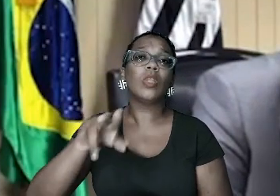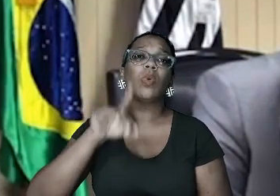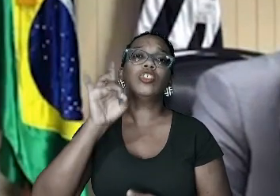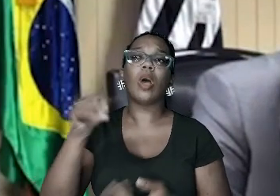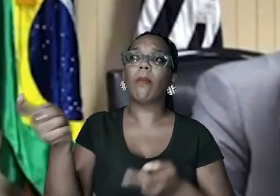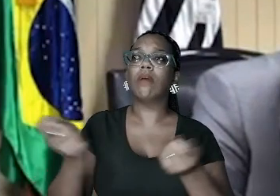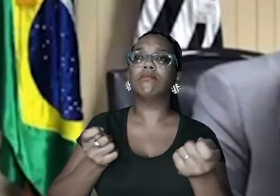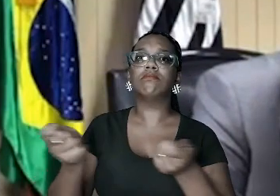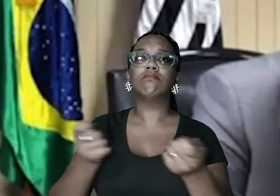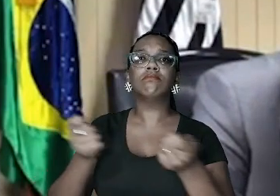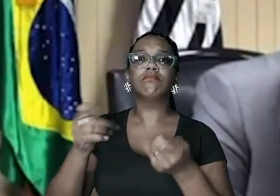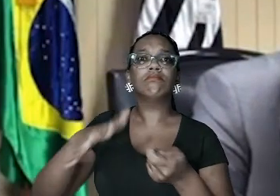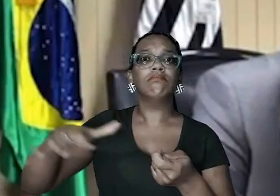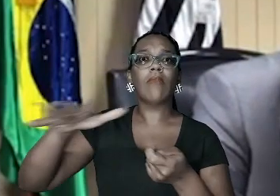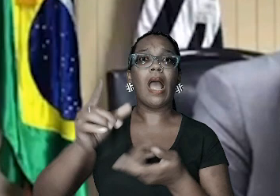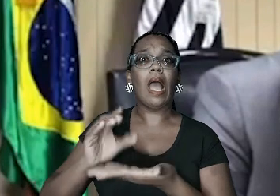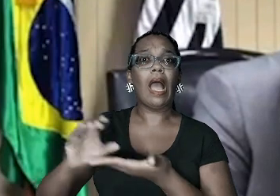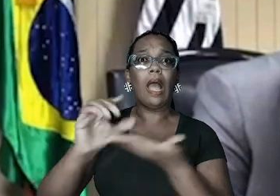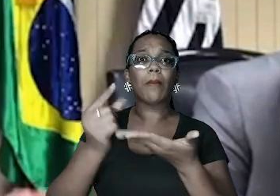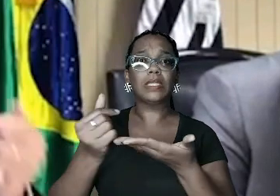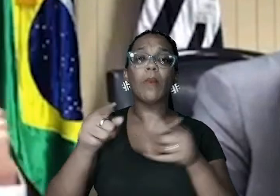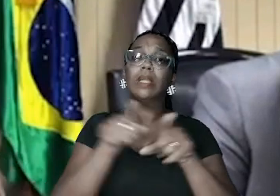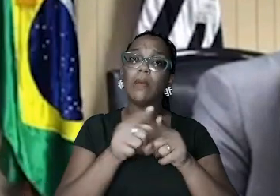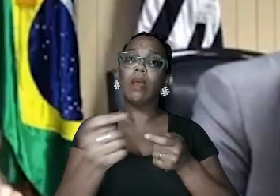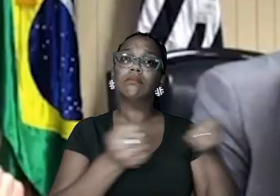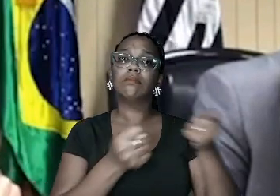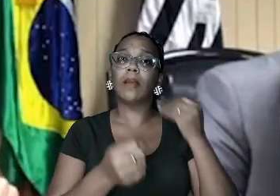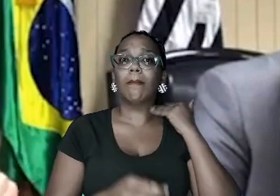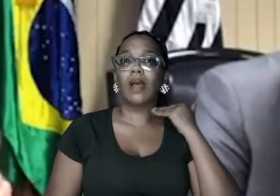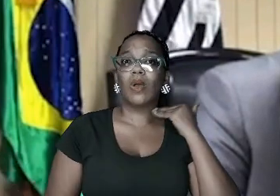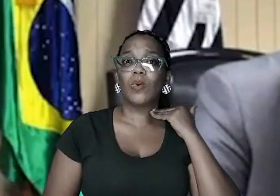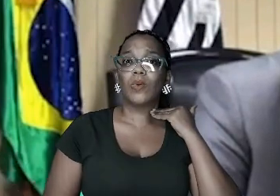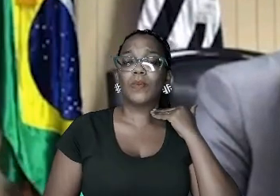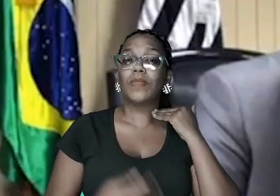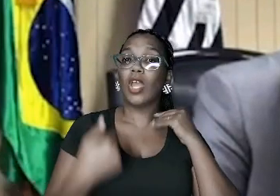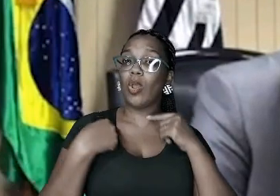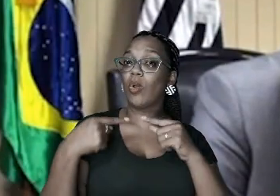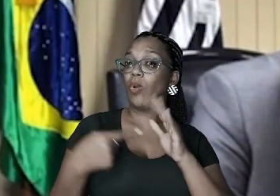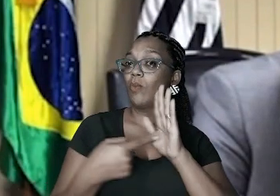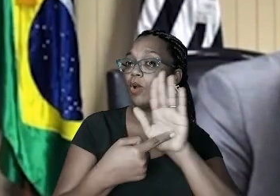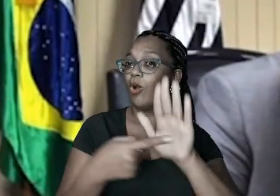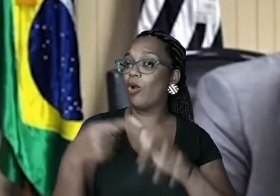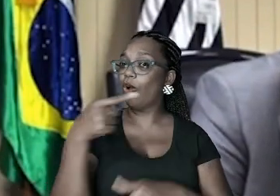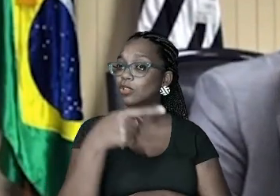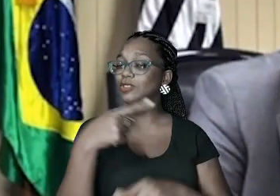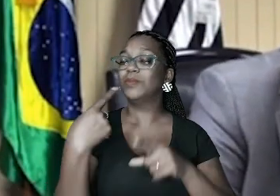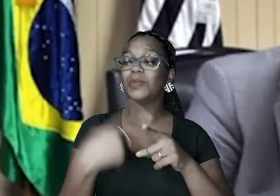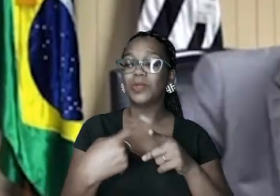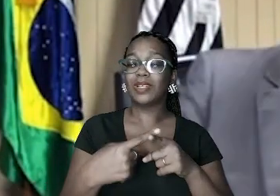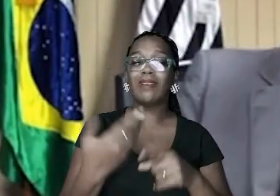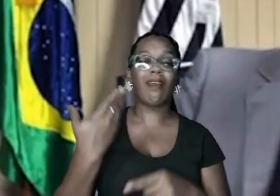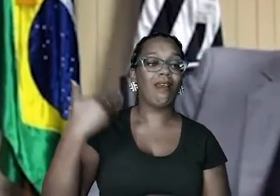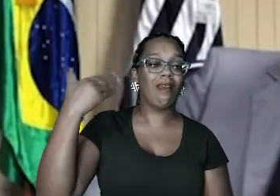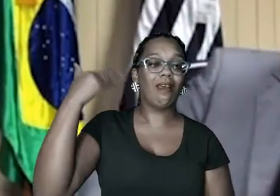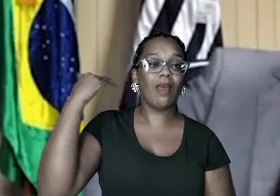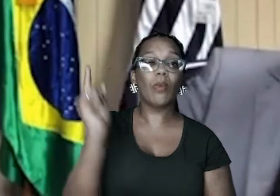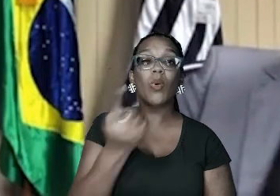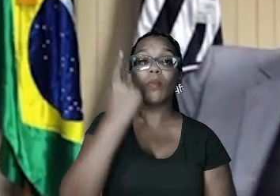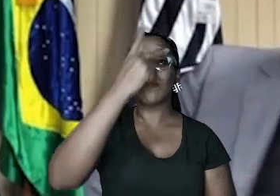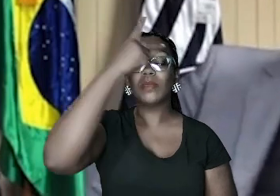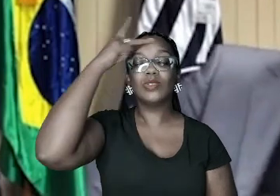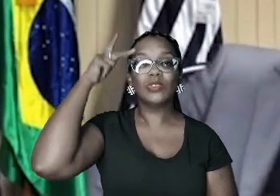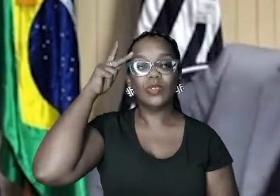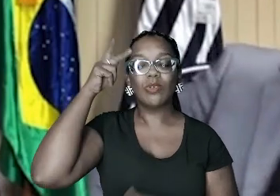mercados de capitais se tornaram também importantes não apenas para os reguladores de mercado de capitais mas também para os reguladores bancários Eu